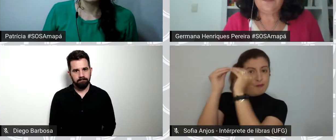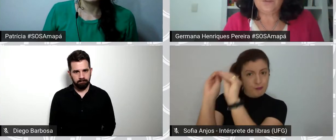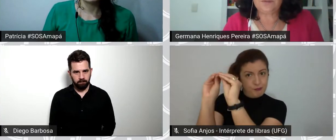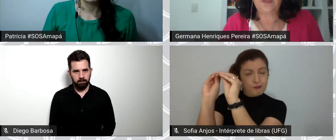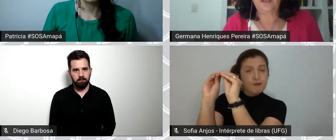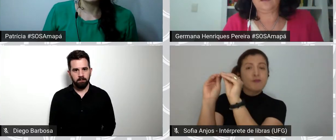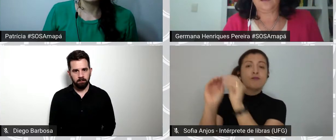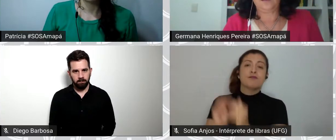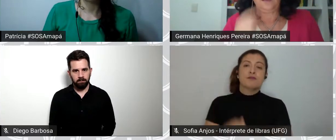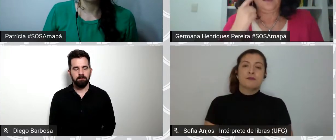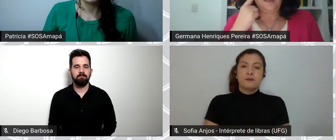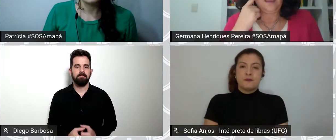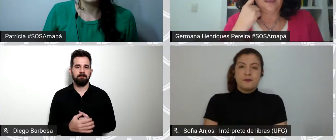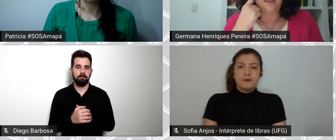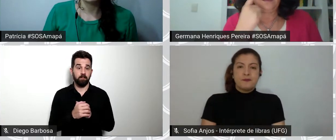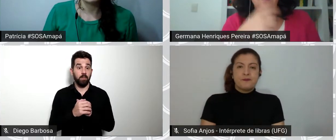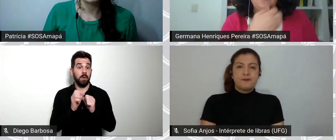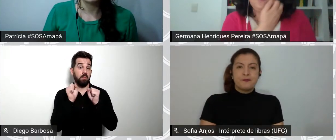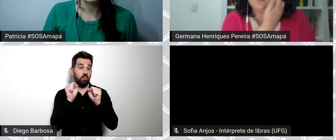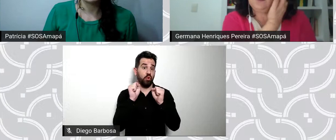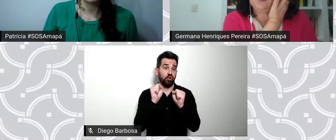vários livros, né,